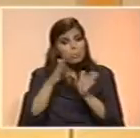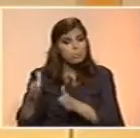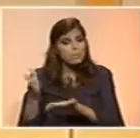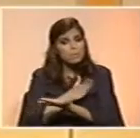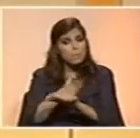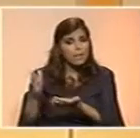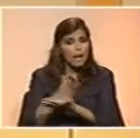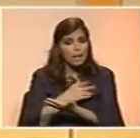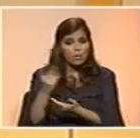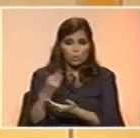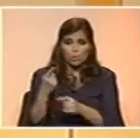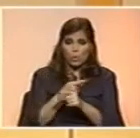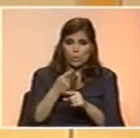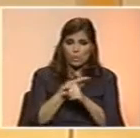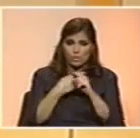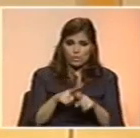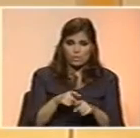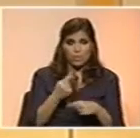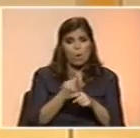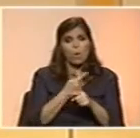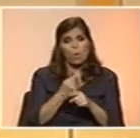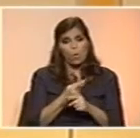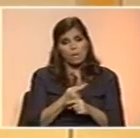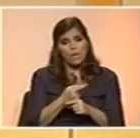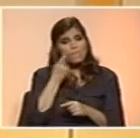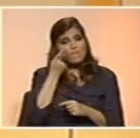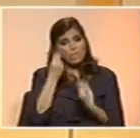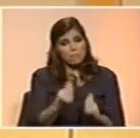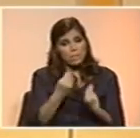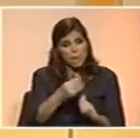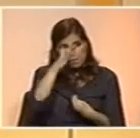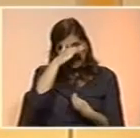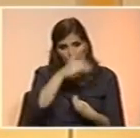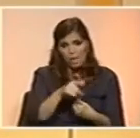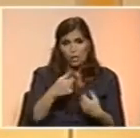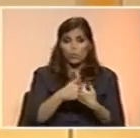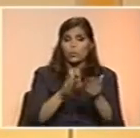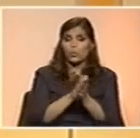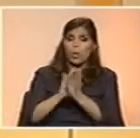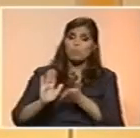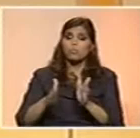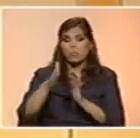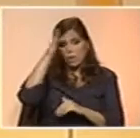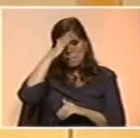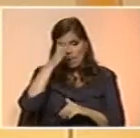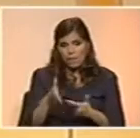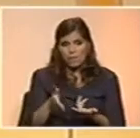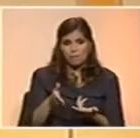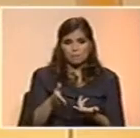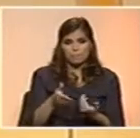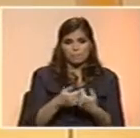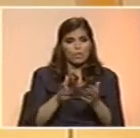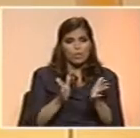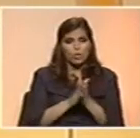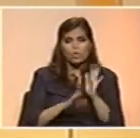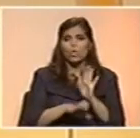aqui dois tópicos diferentes. Uma coisa é o bem-estar animal, o que significa que toda a produção animal e as produções intensivas e todas